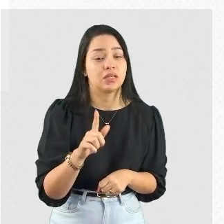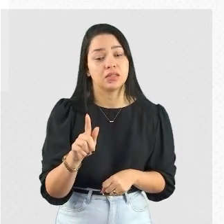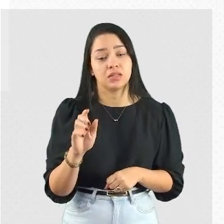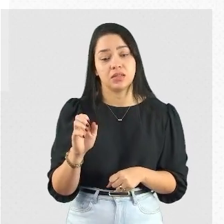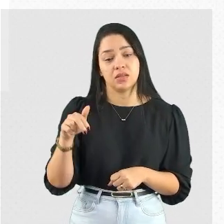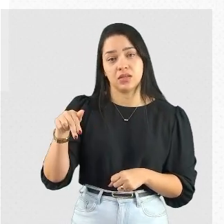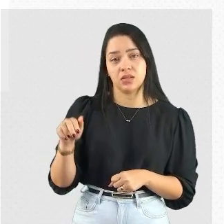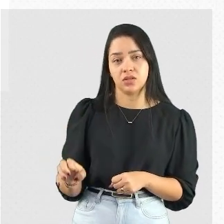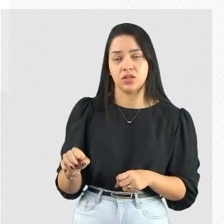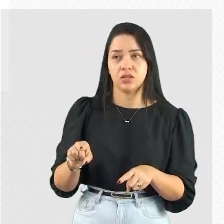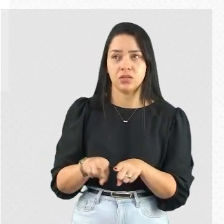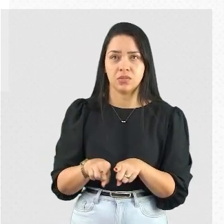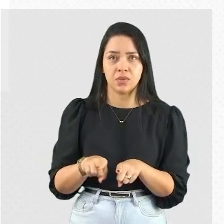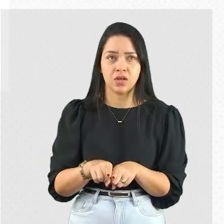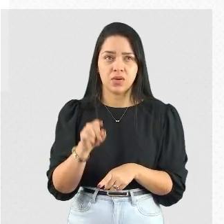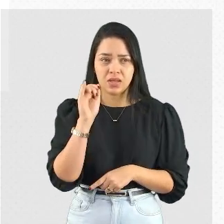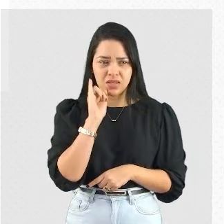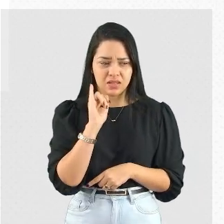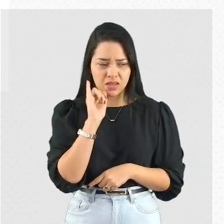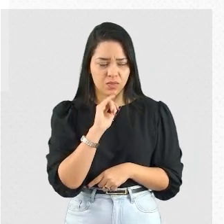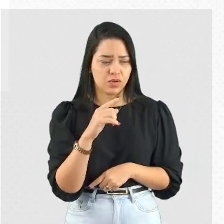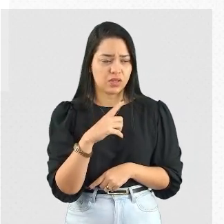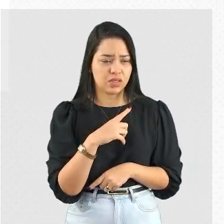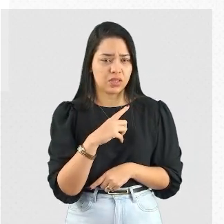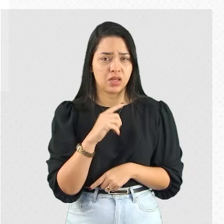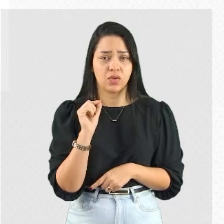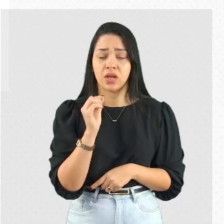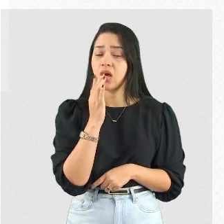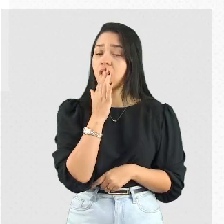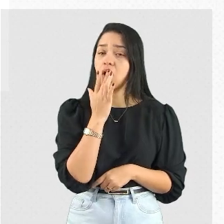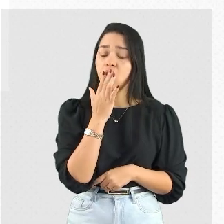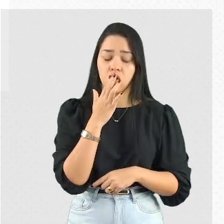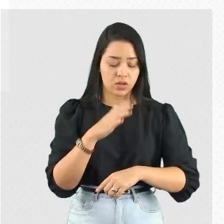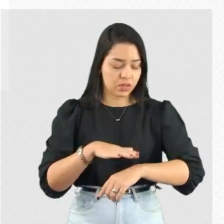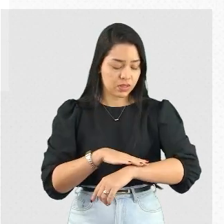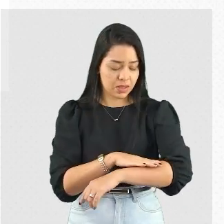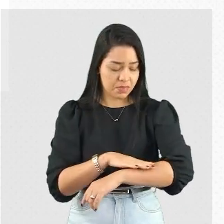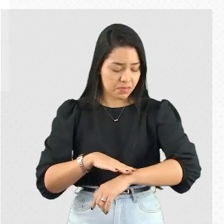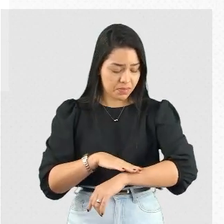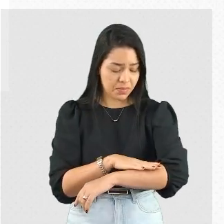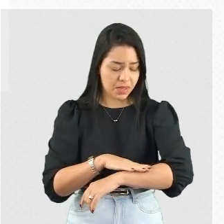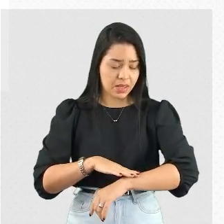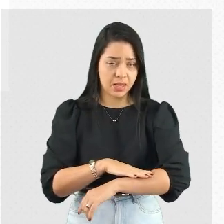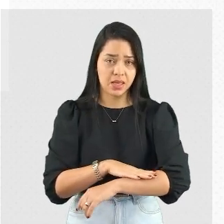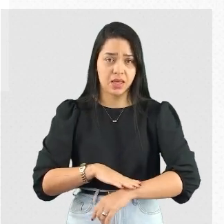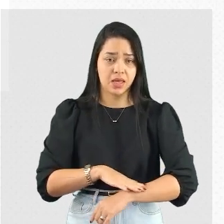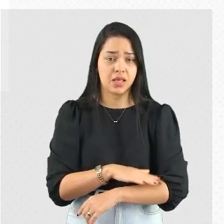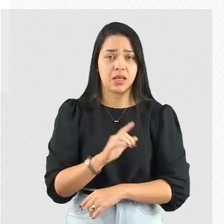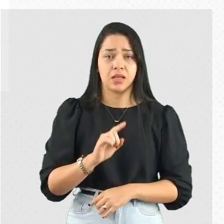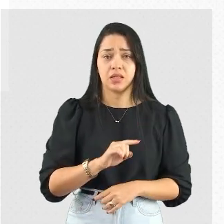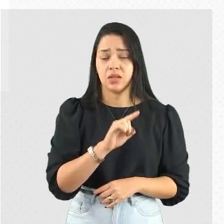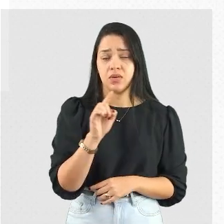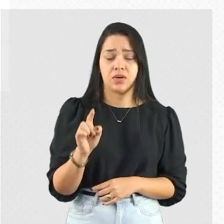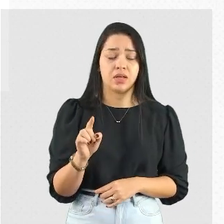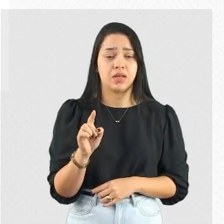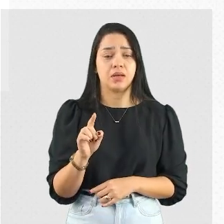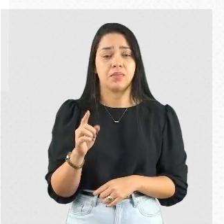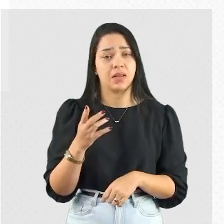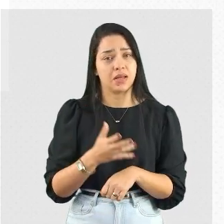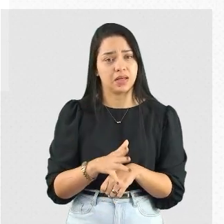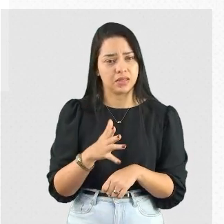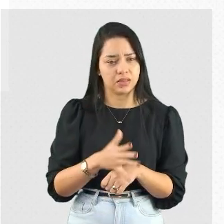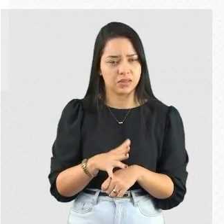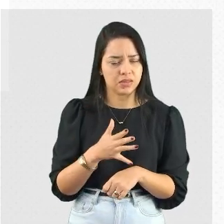E um grande exemplo que a gente tem é a cor da nossa pele, tá? A nossa pele, ela não é determinada pela ação,